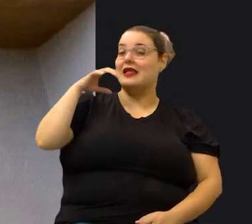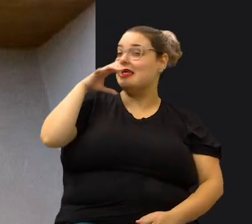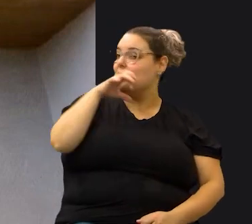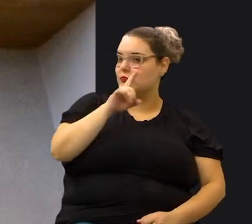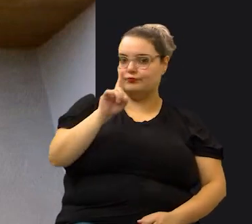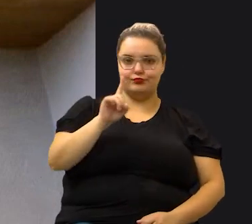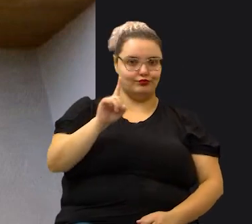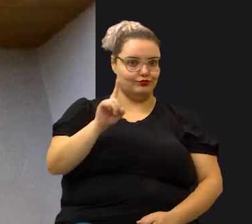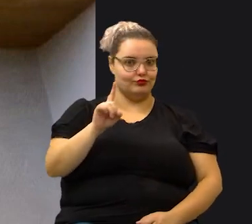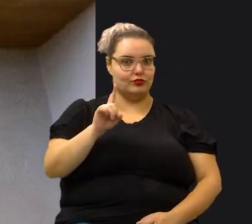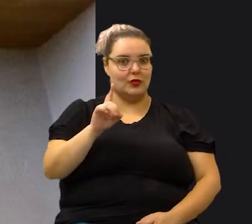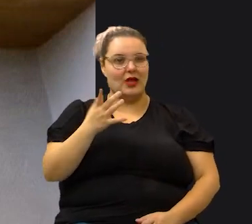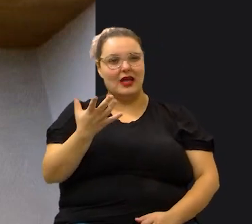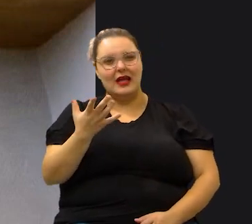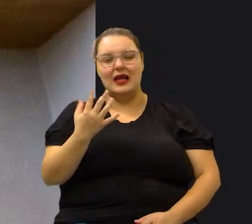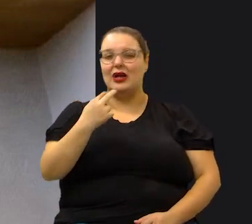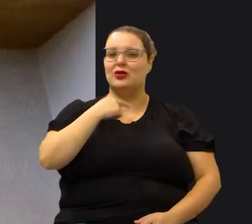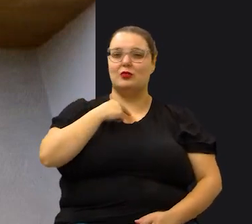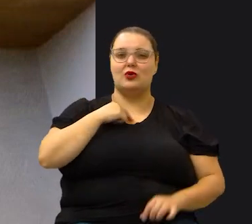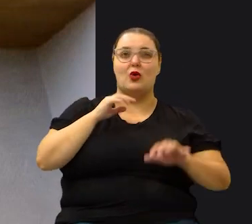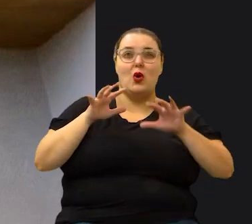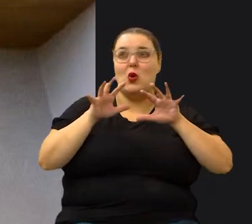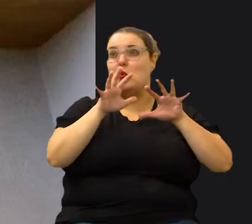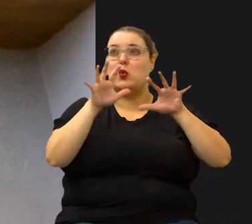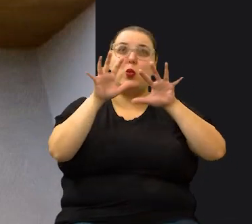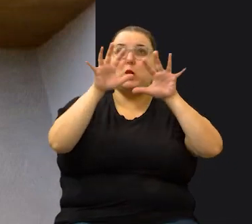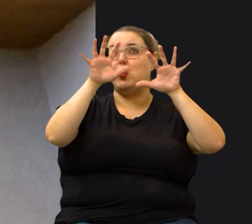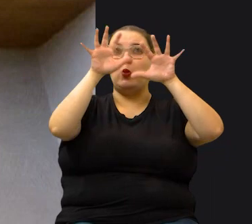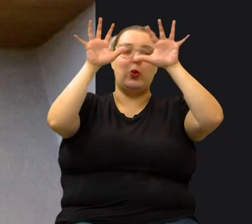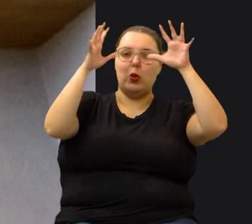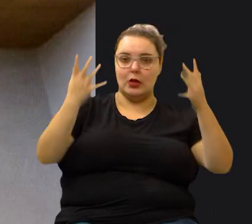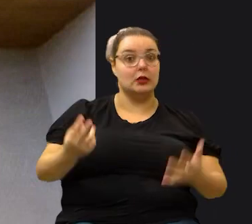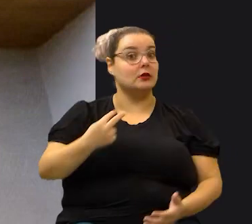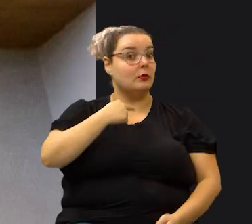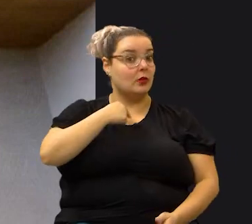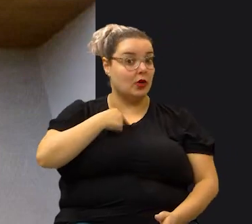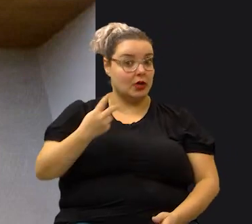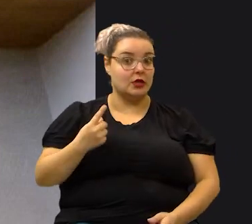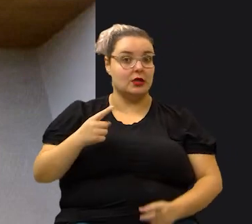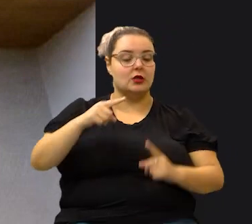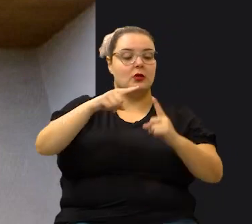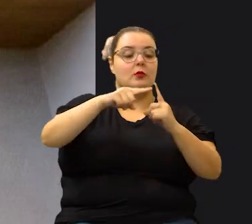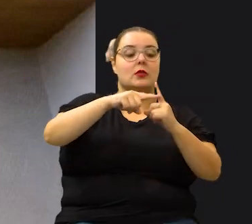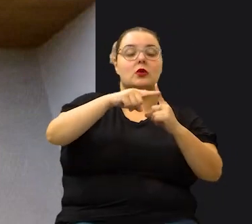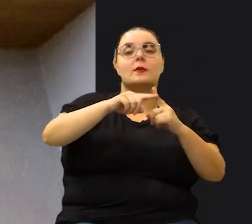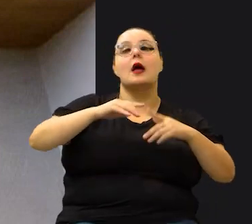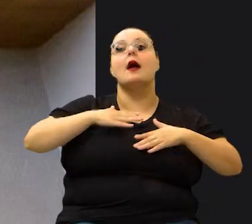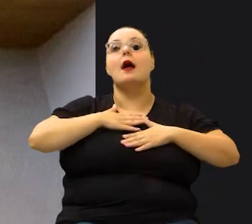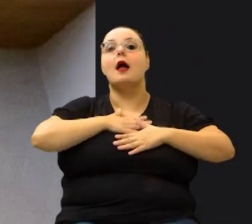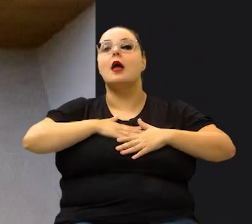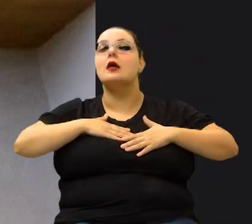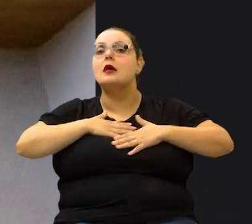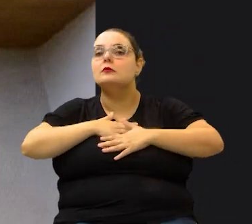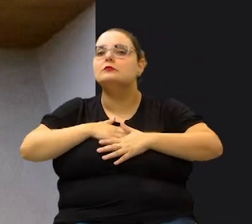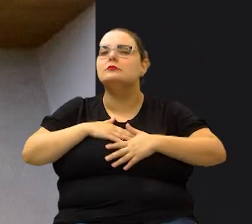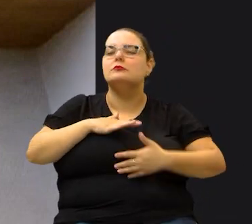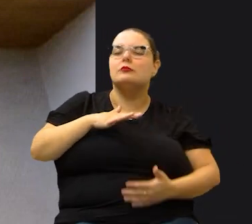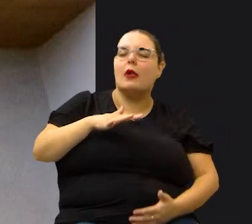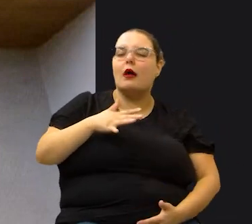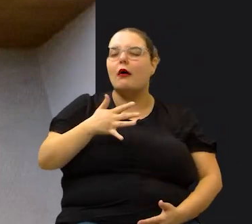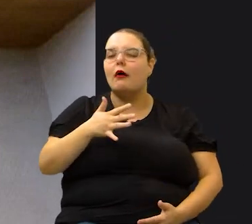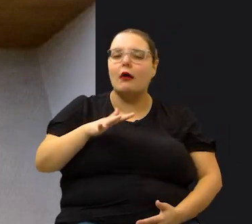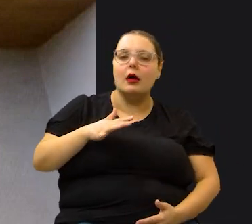ser muito quente, eu costumo falar que ela não pode fazer fumaça no banheiro, nem embaçar o espelho. Tem que ser uma temperatura agradável,